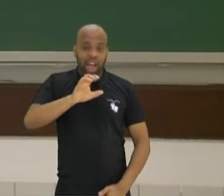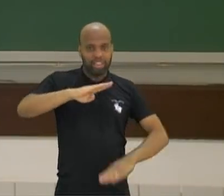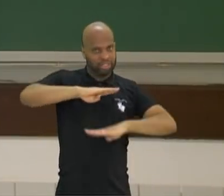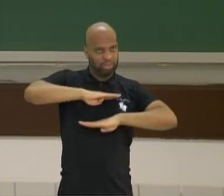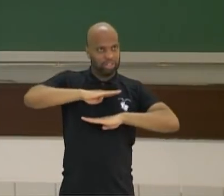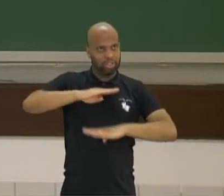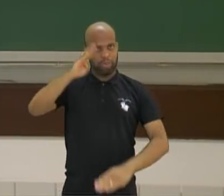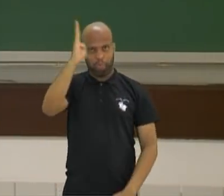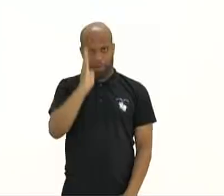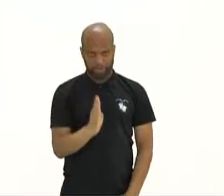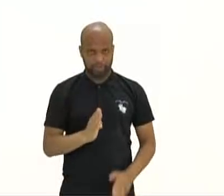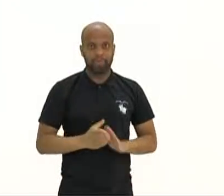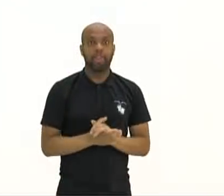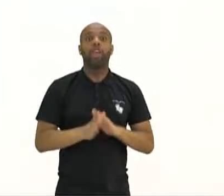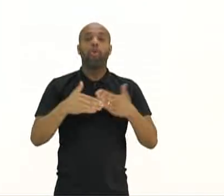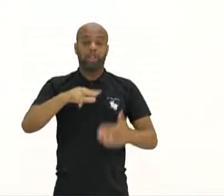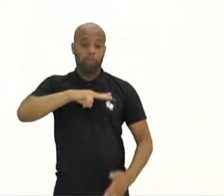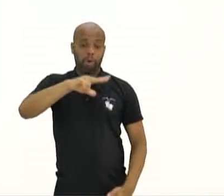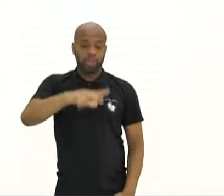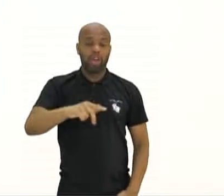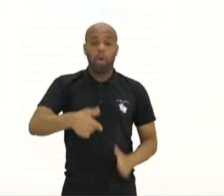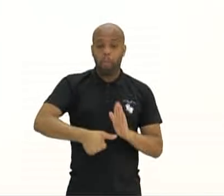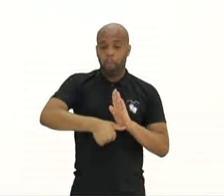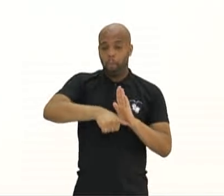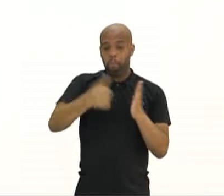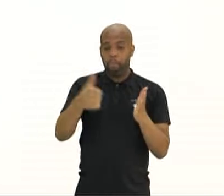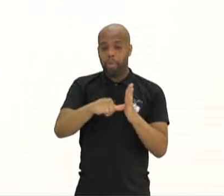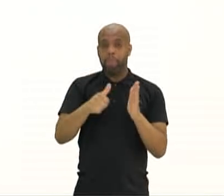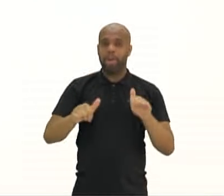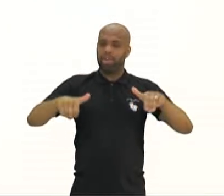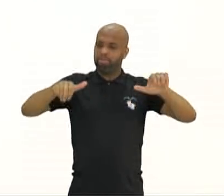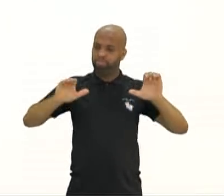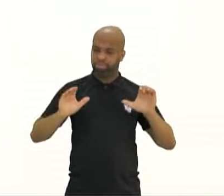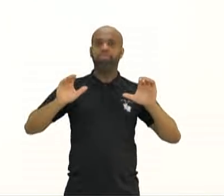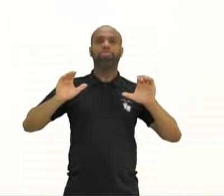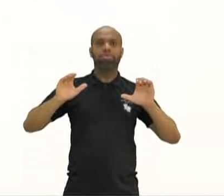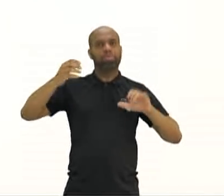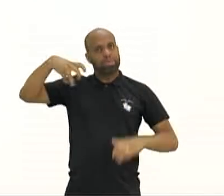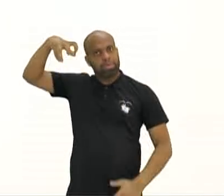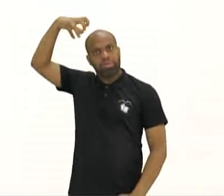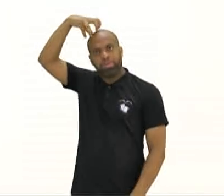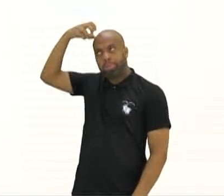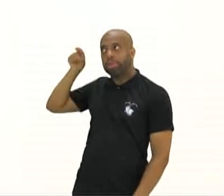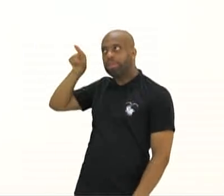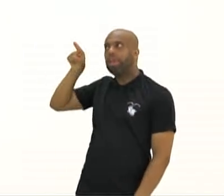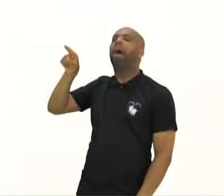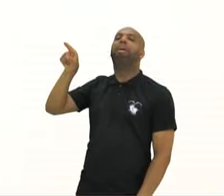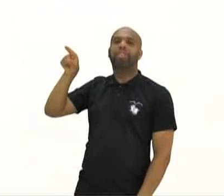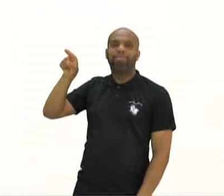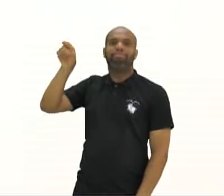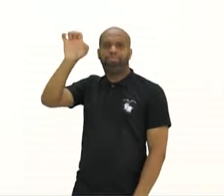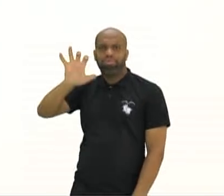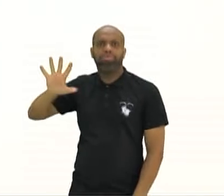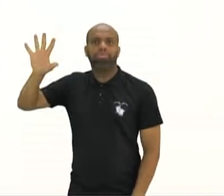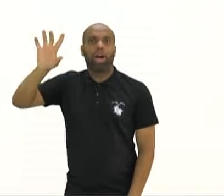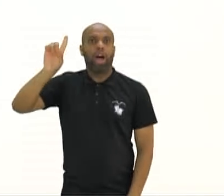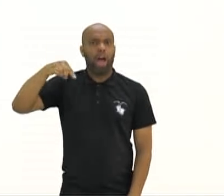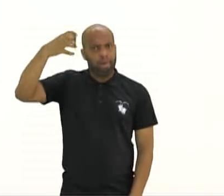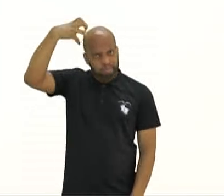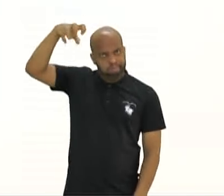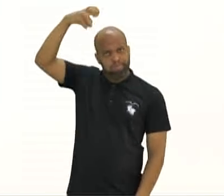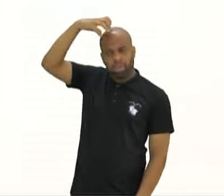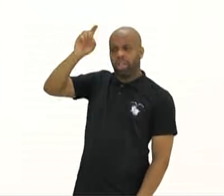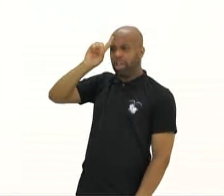relembrar. Portugal foi a primeira monarquia centralizada da Europa. Isso é, aquela primeira monarquia que o rei mandava, que o